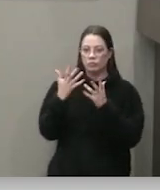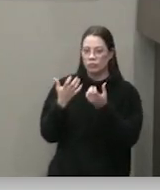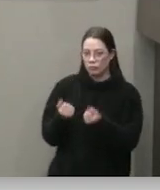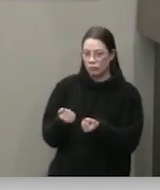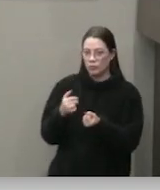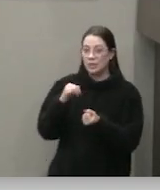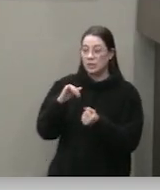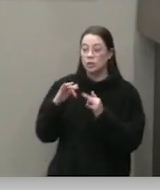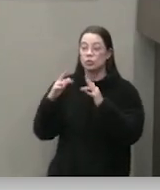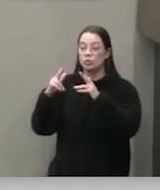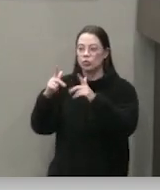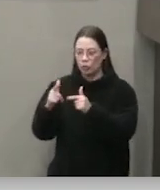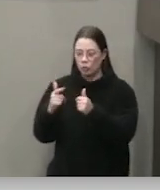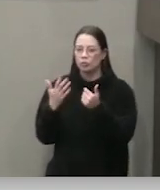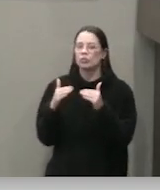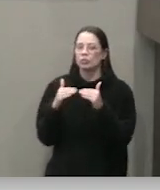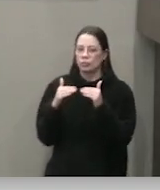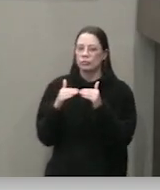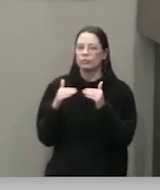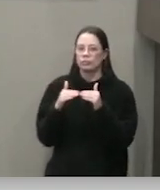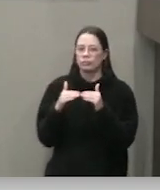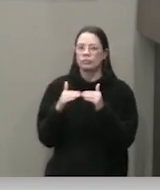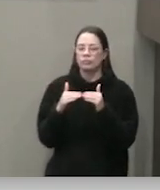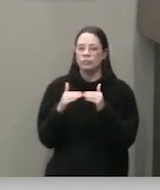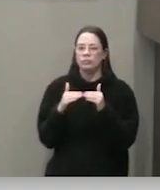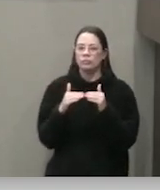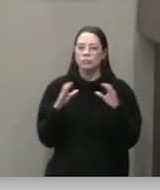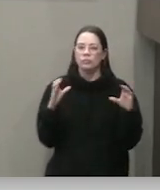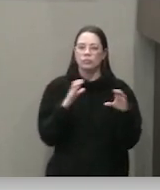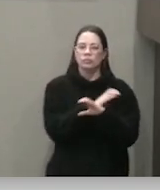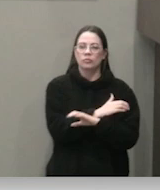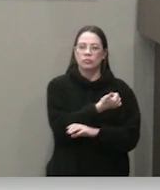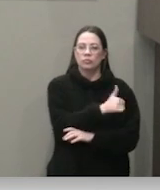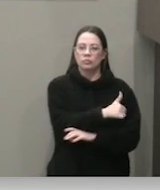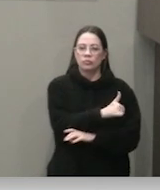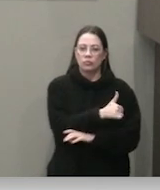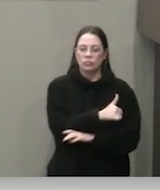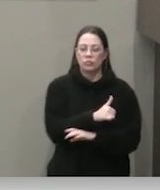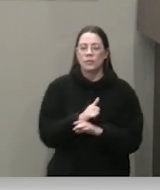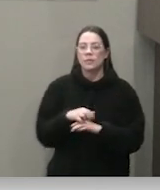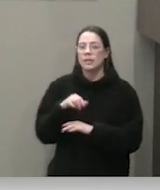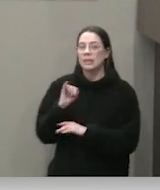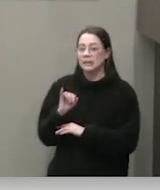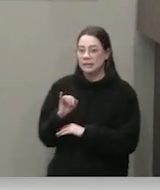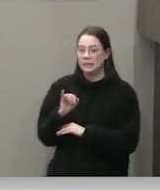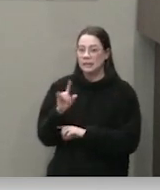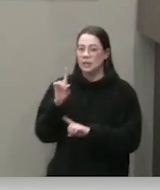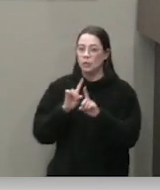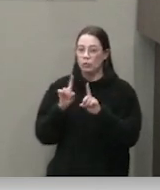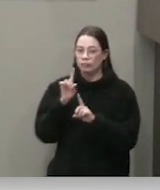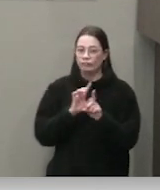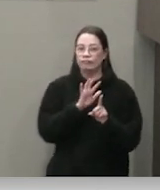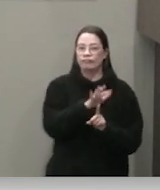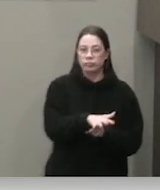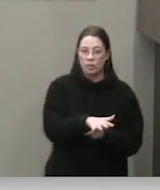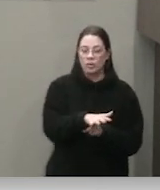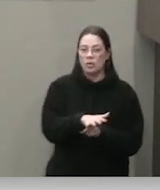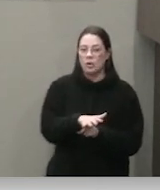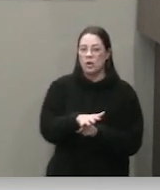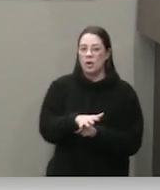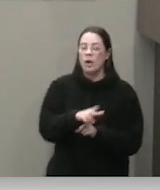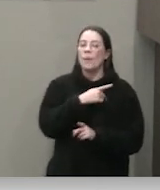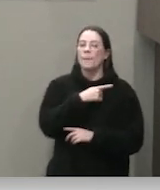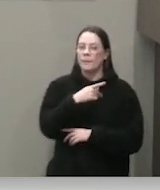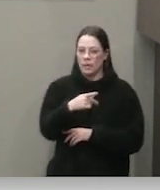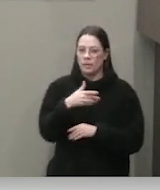pelo voto da maioria absoluta dos membros da Câmara. Total de 11 votos. Favorável mantém o veto, contrário rejeita o veto. O